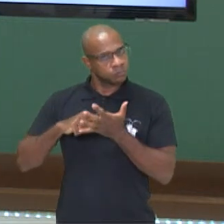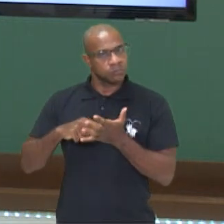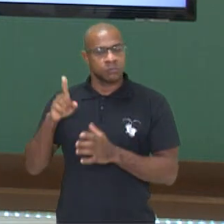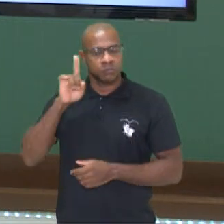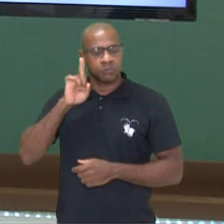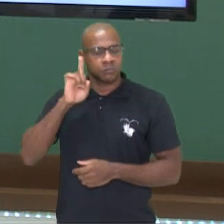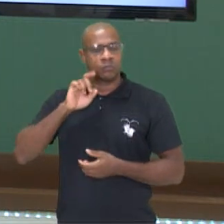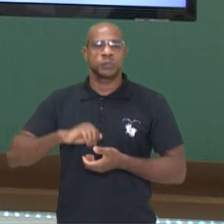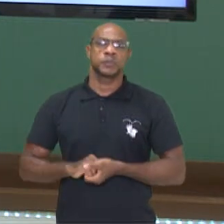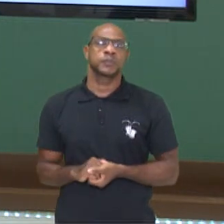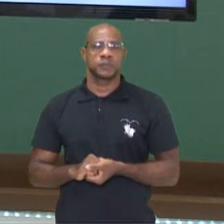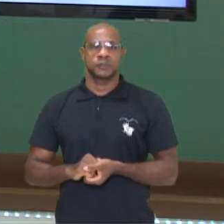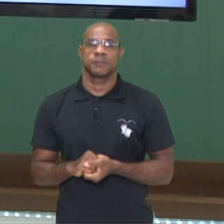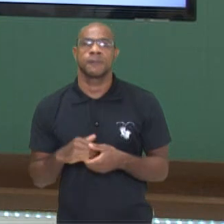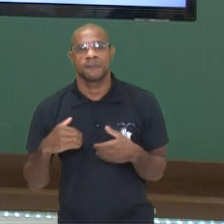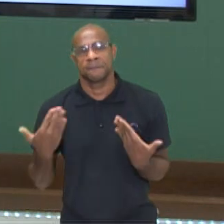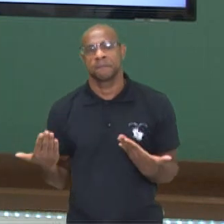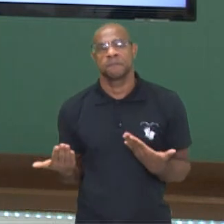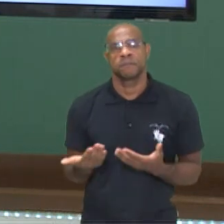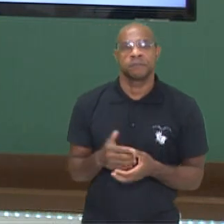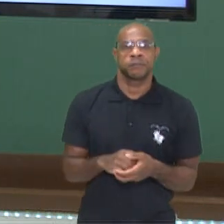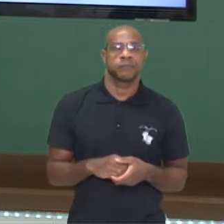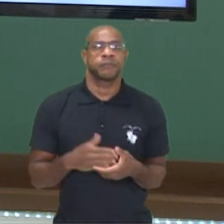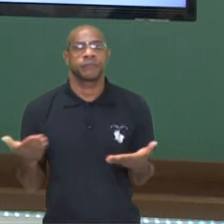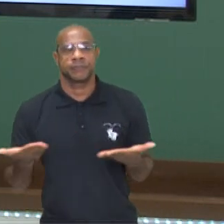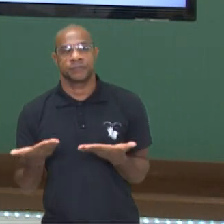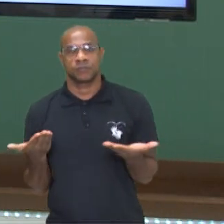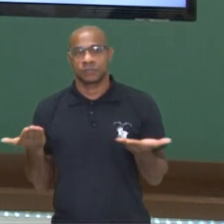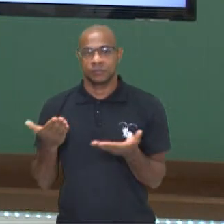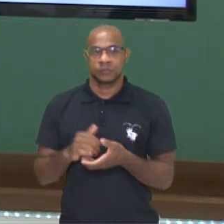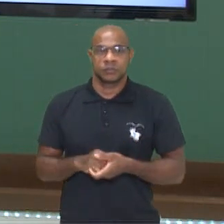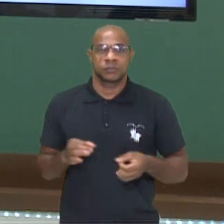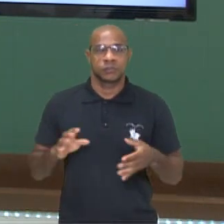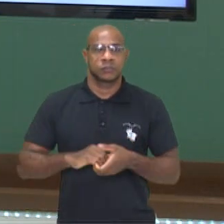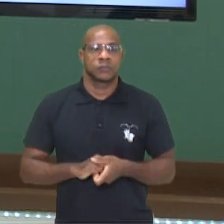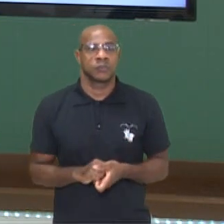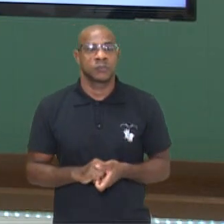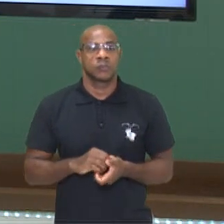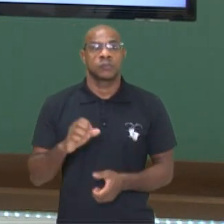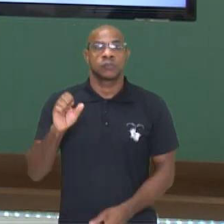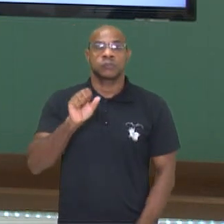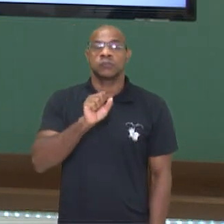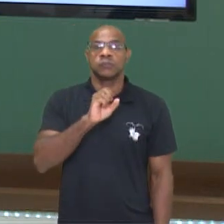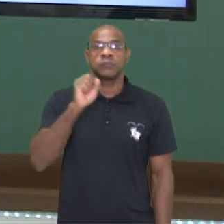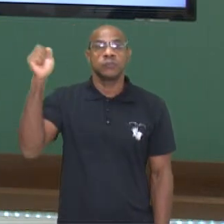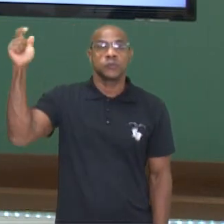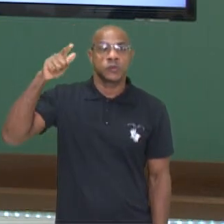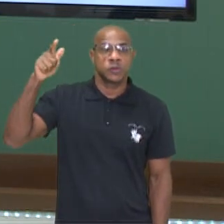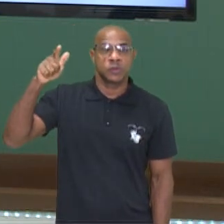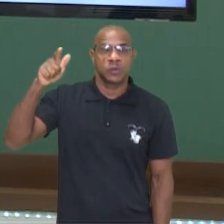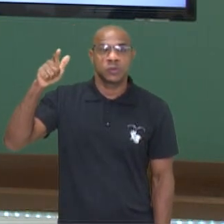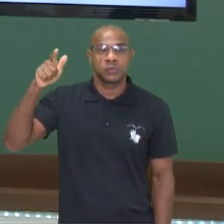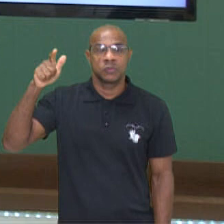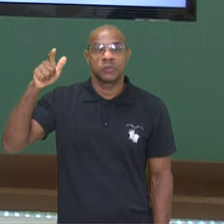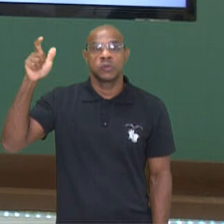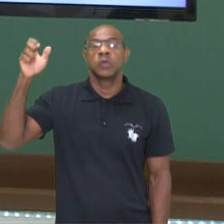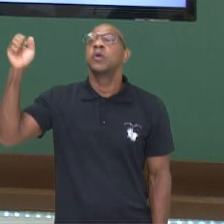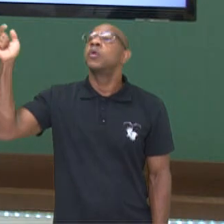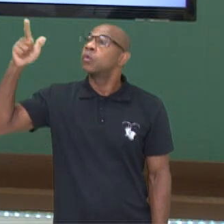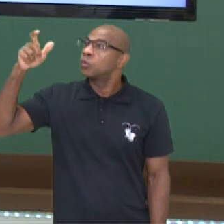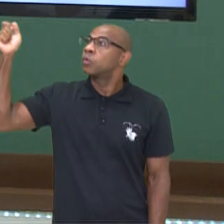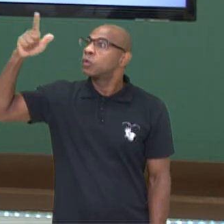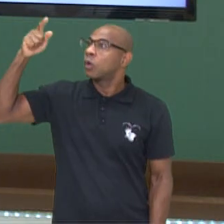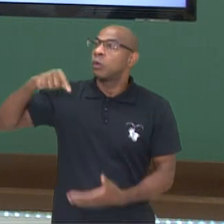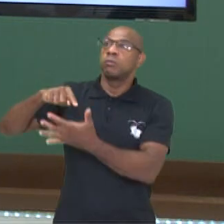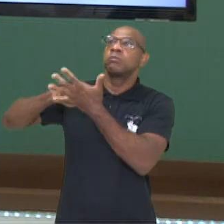dia a dia. Então, complete agora comigo. O sol deixa o dia de que forma? Como o sol deixa o